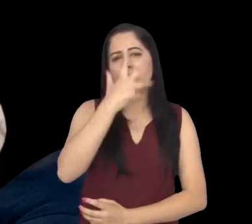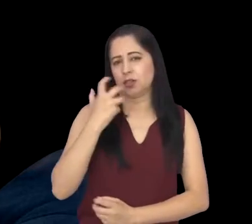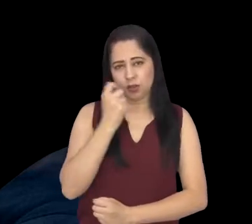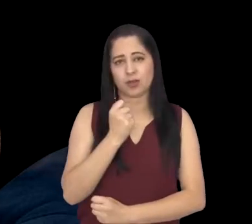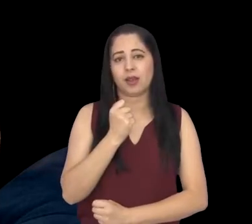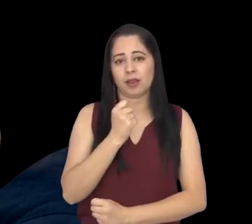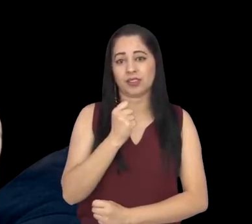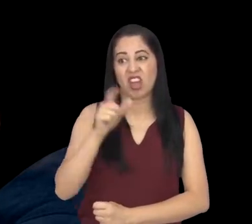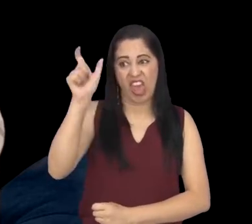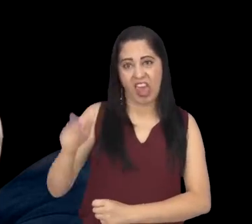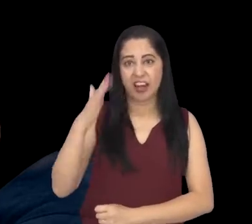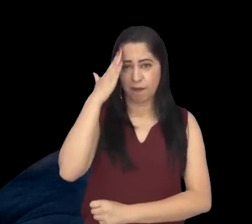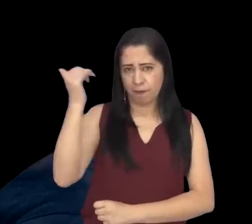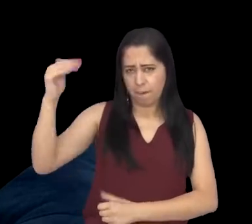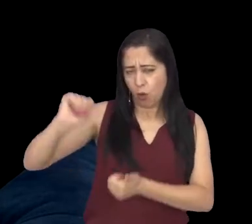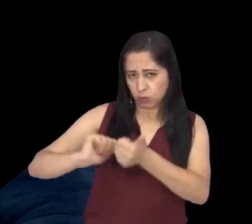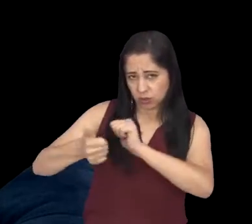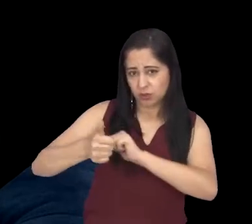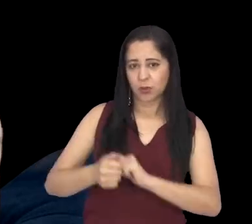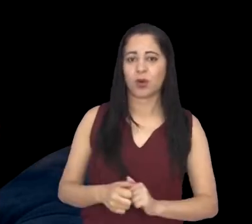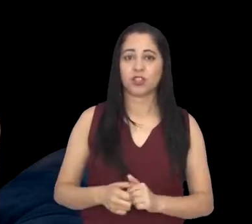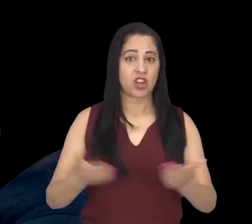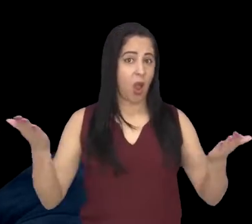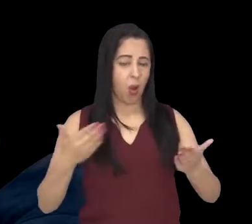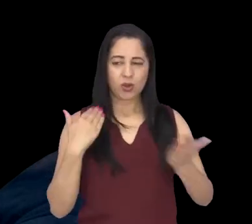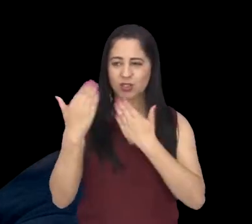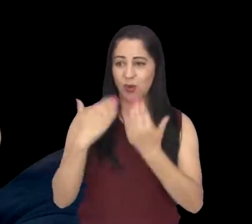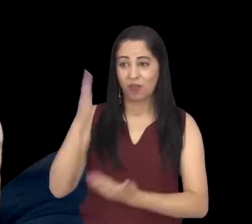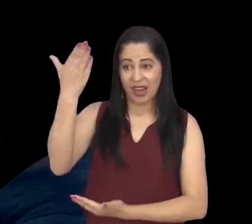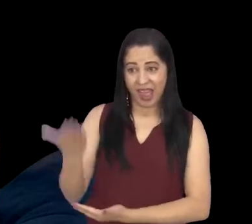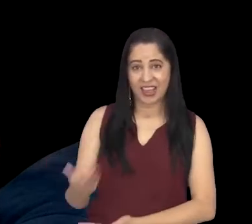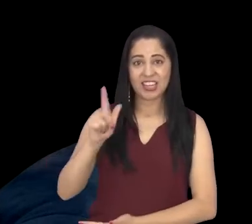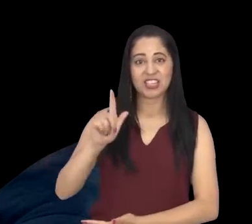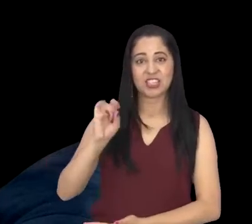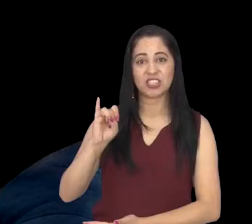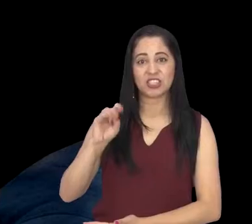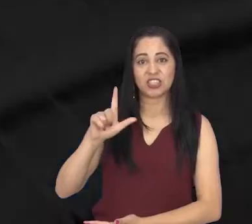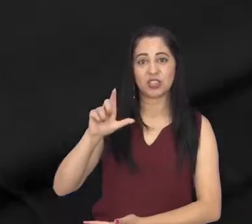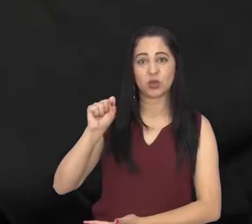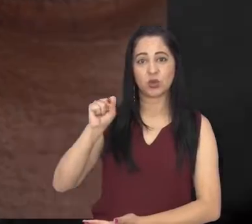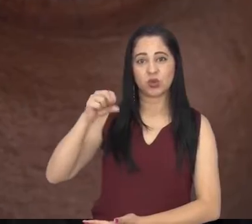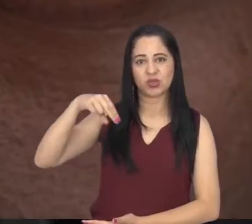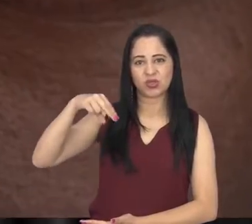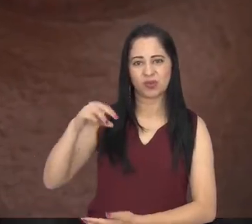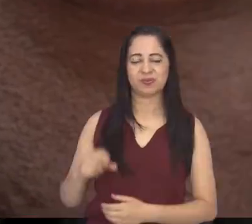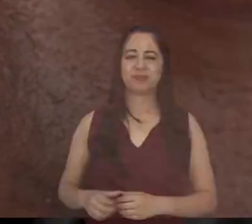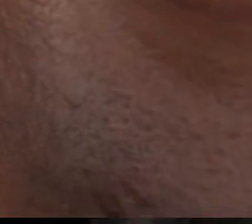que marcou o seu nome no jornalismo esportivo. Hoje eu converso com Gilson Ribeiro.